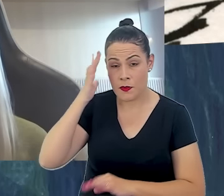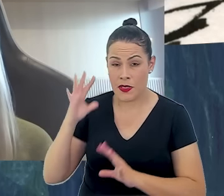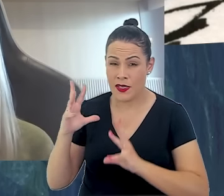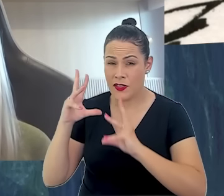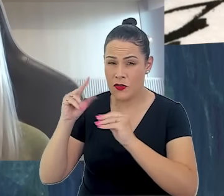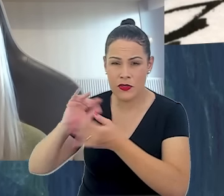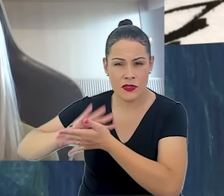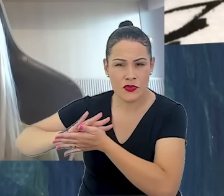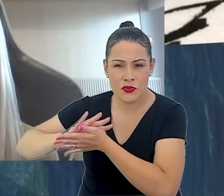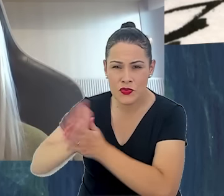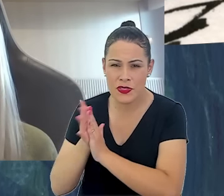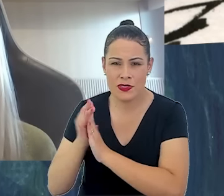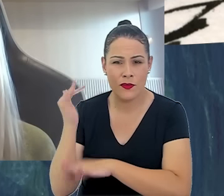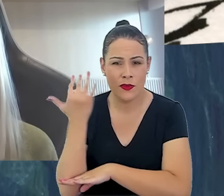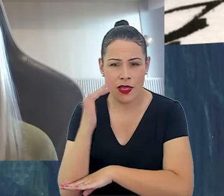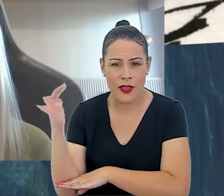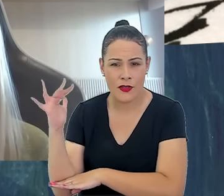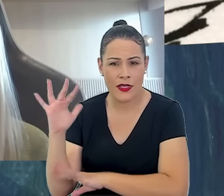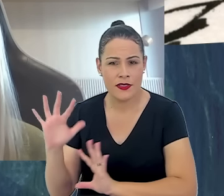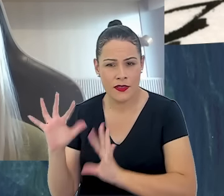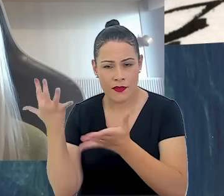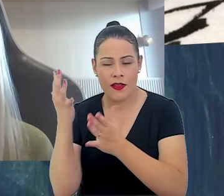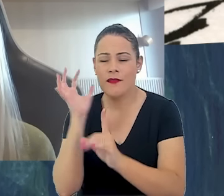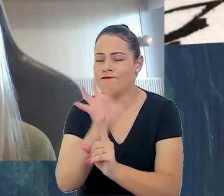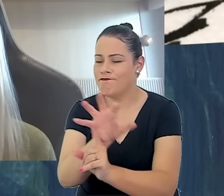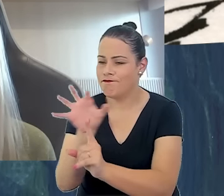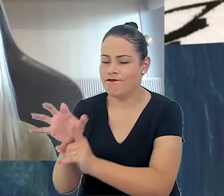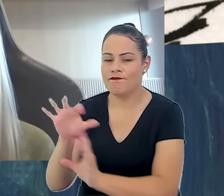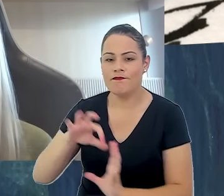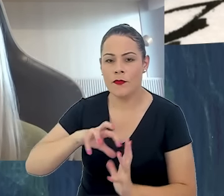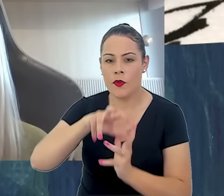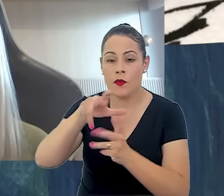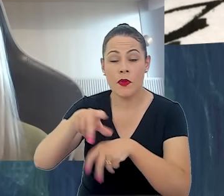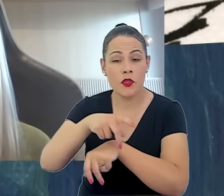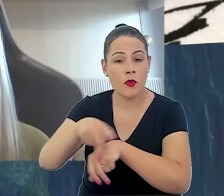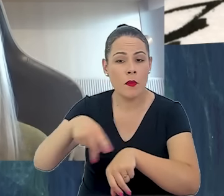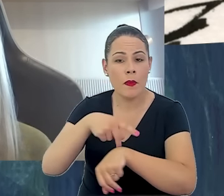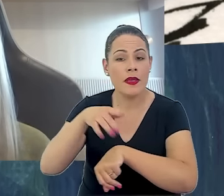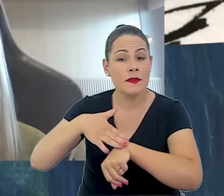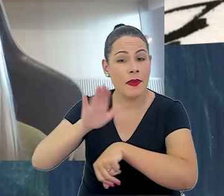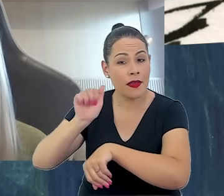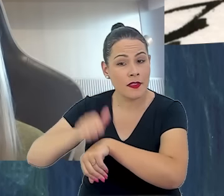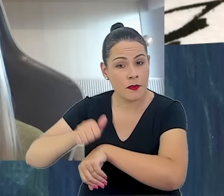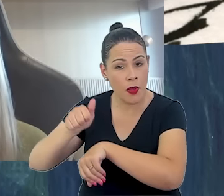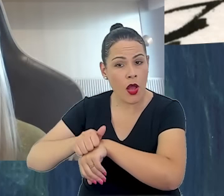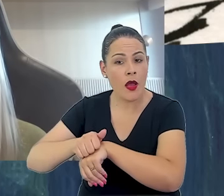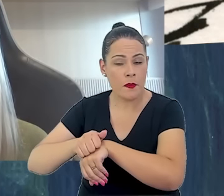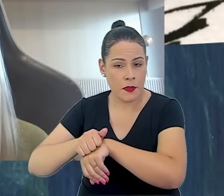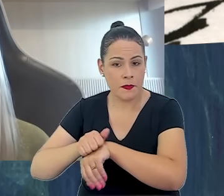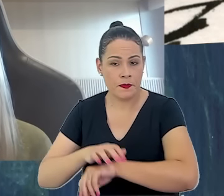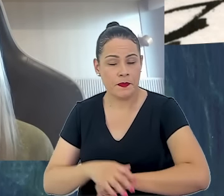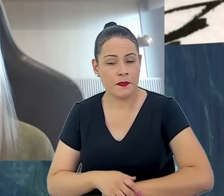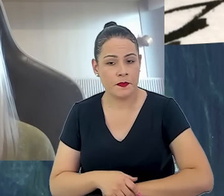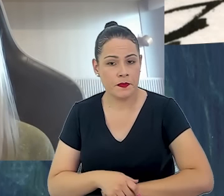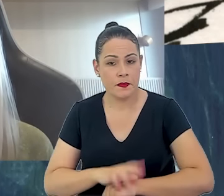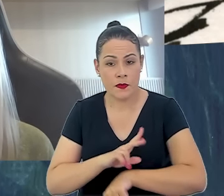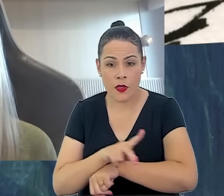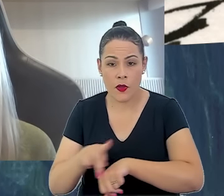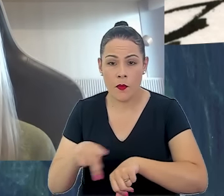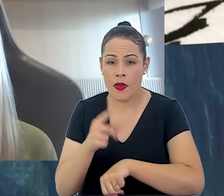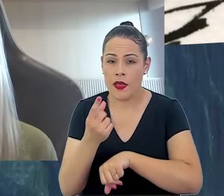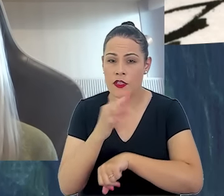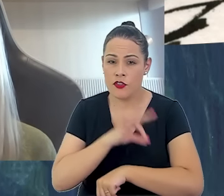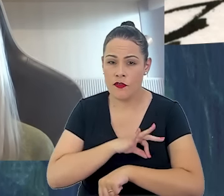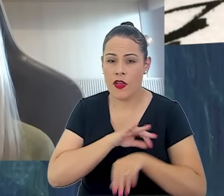essas catástrofes, elas afetam globalmente os países mais pobres. E dentro dos países